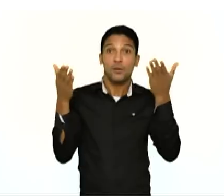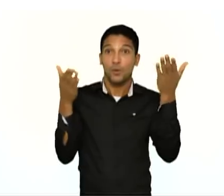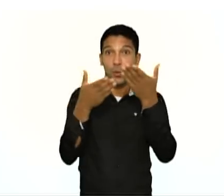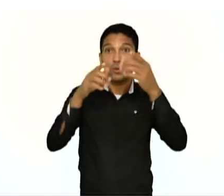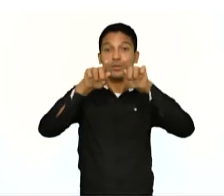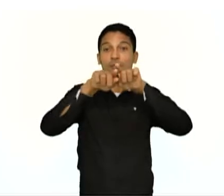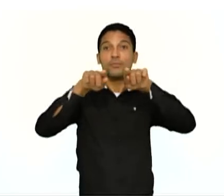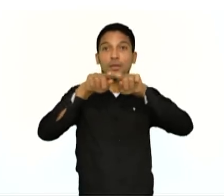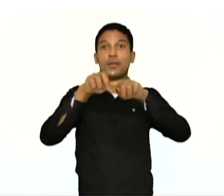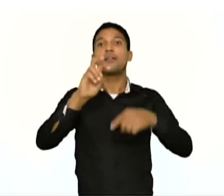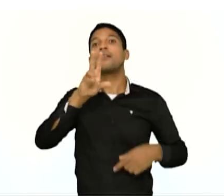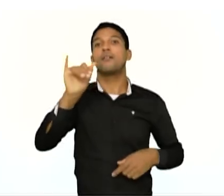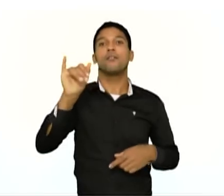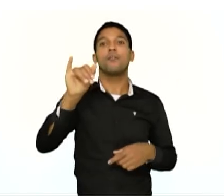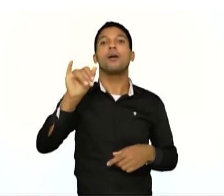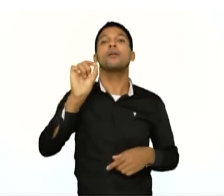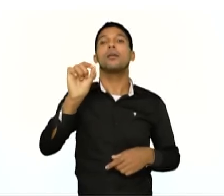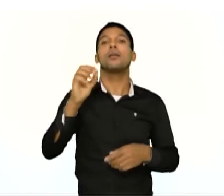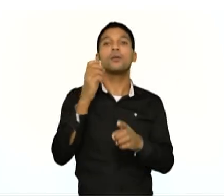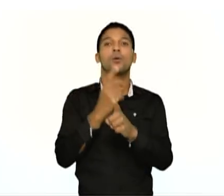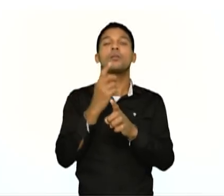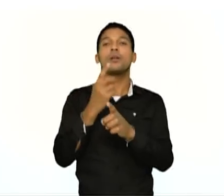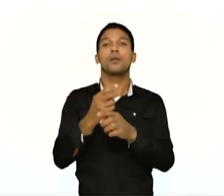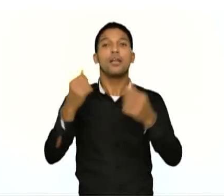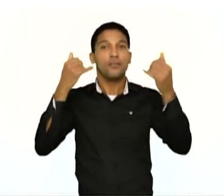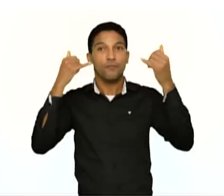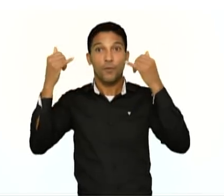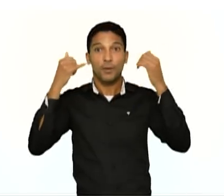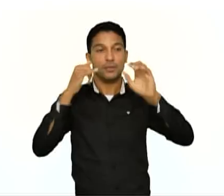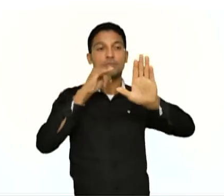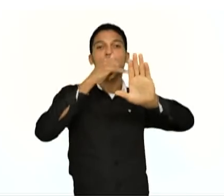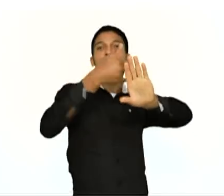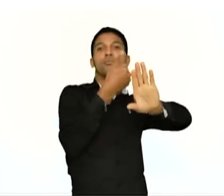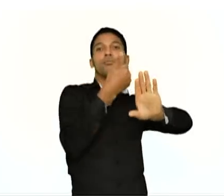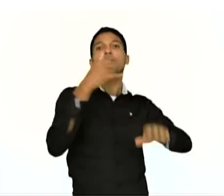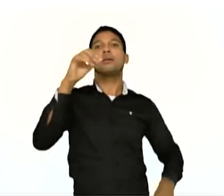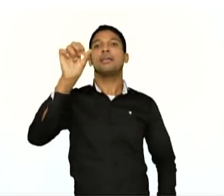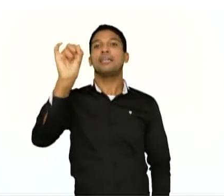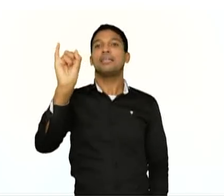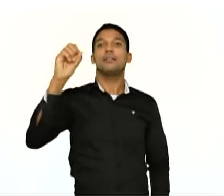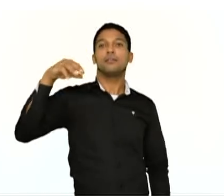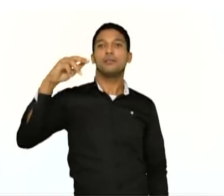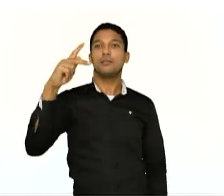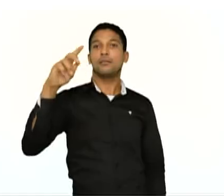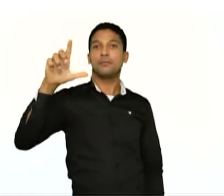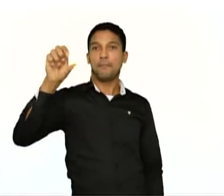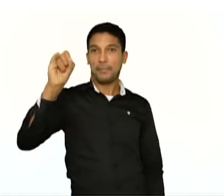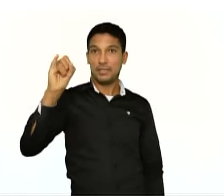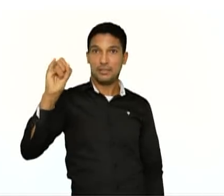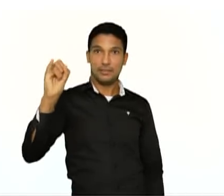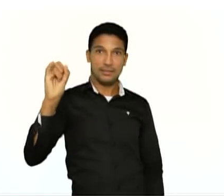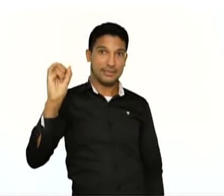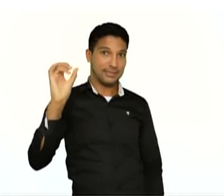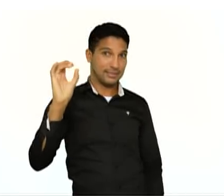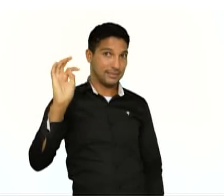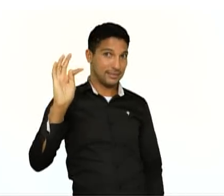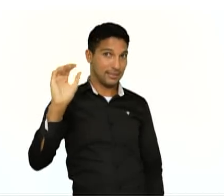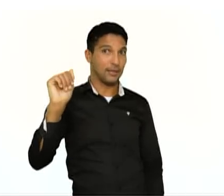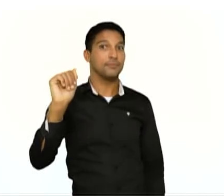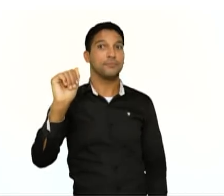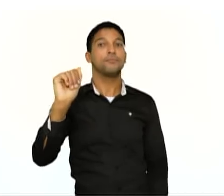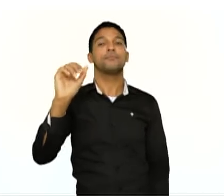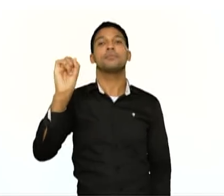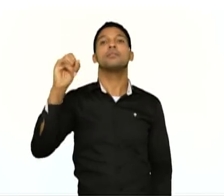fazer inferência de informações implícitas em textos, ok? Então, vamos primeiro agora ver o que é